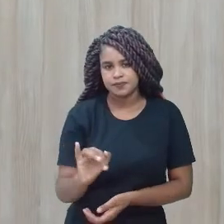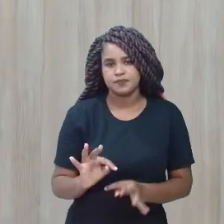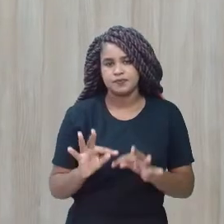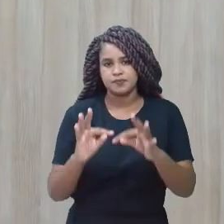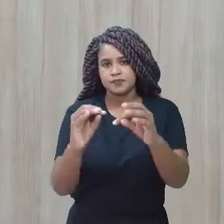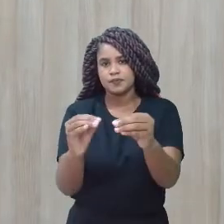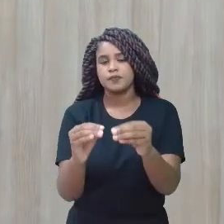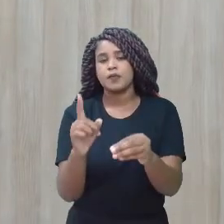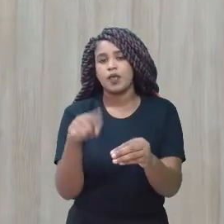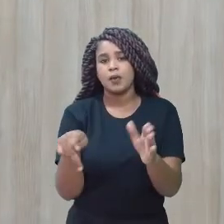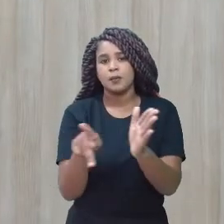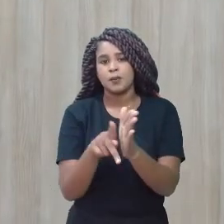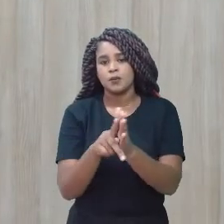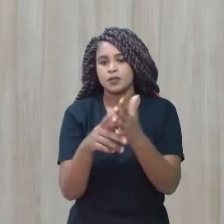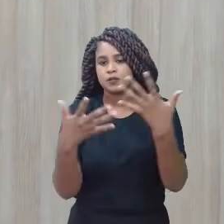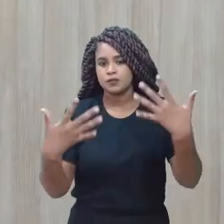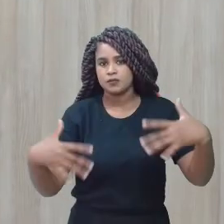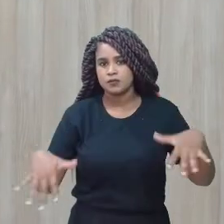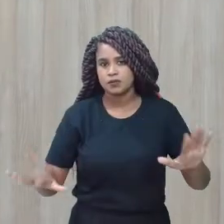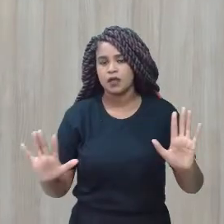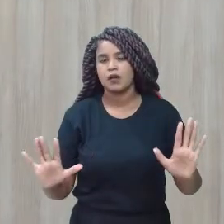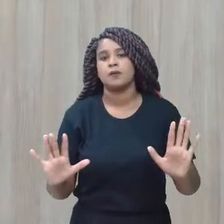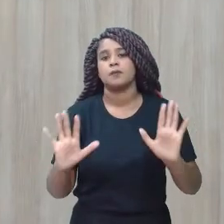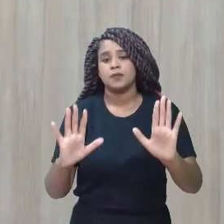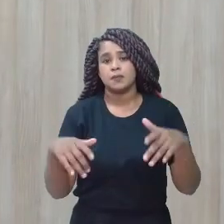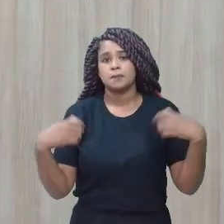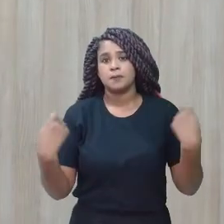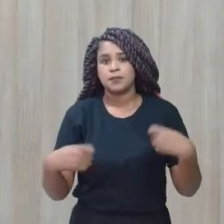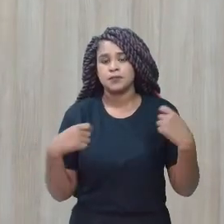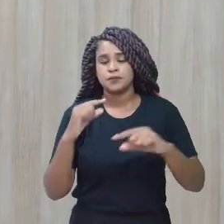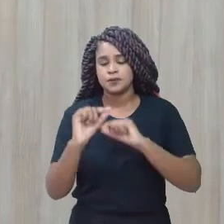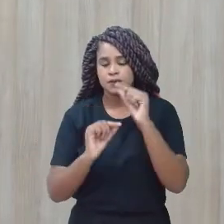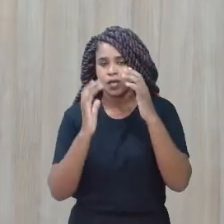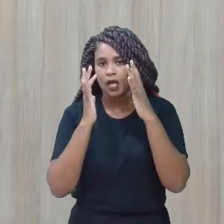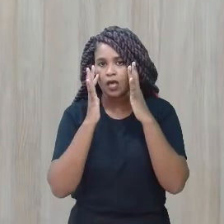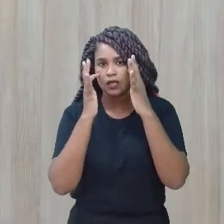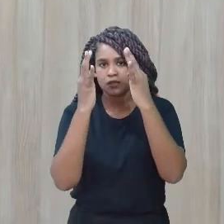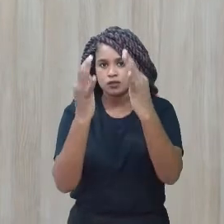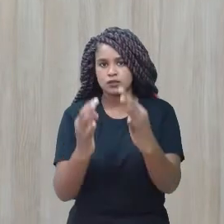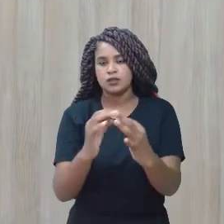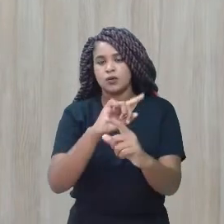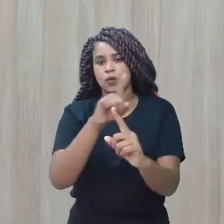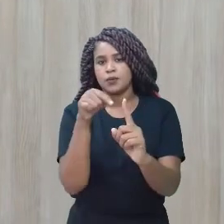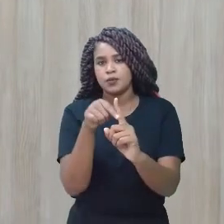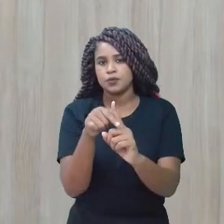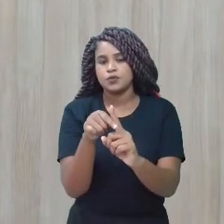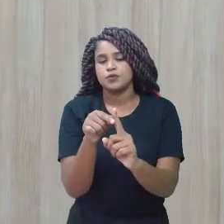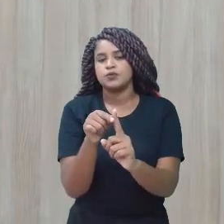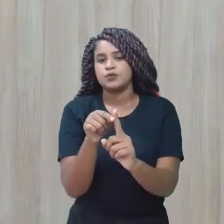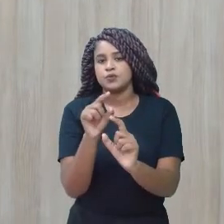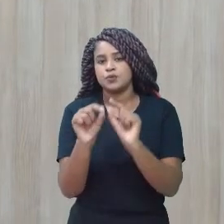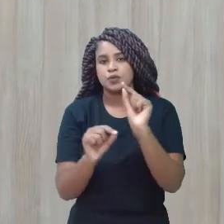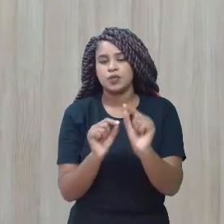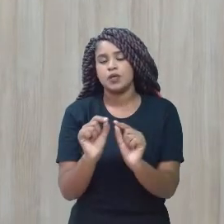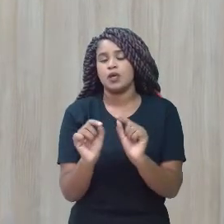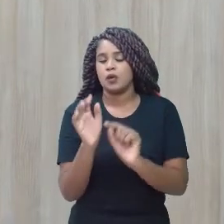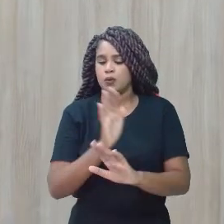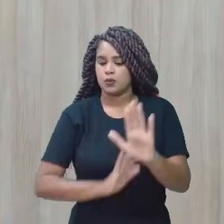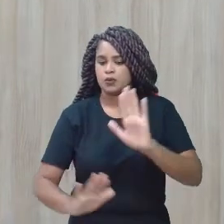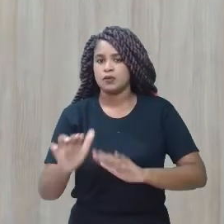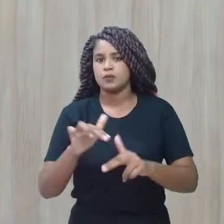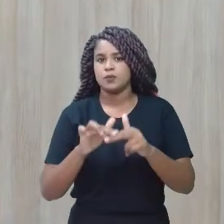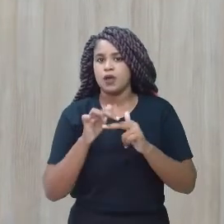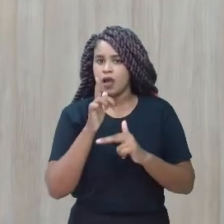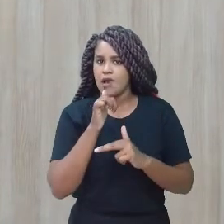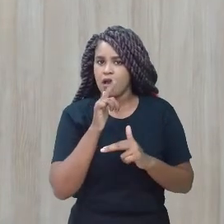Ele é um recurso natural renovável, mas a gente precisa chamar atenção, ter um cuidado, né? Porque muitas dessas águas